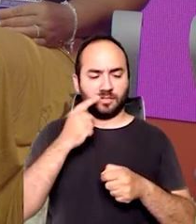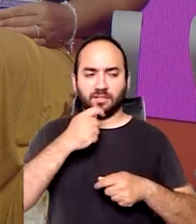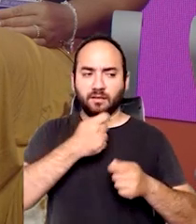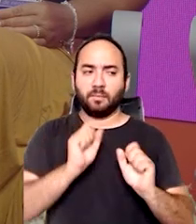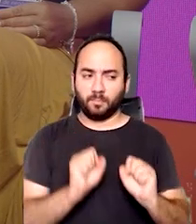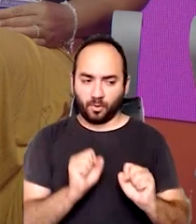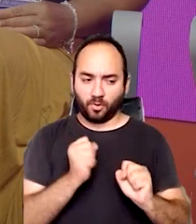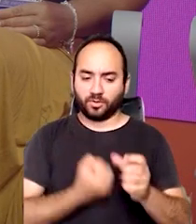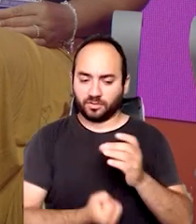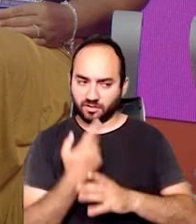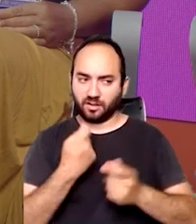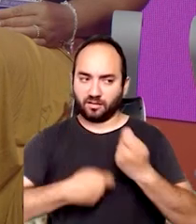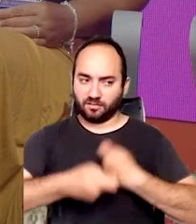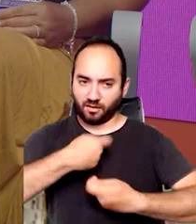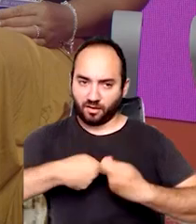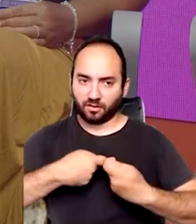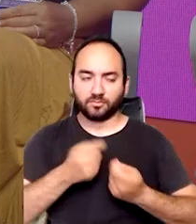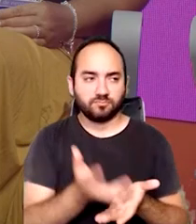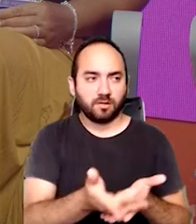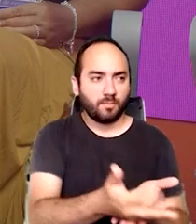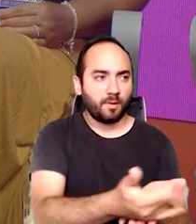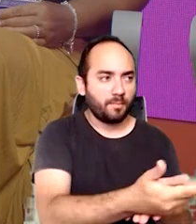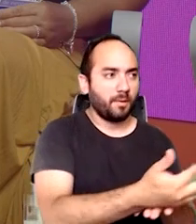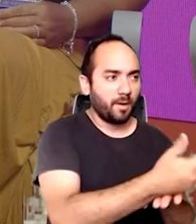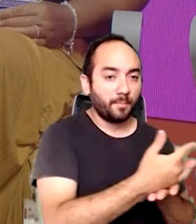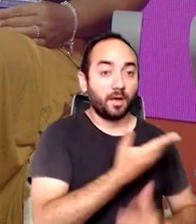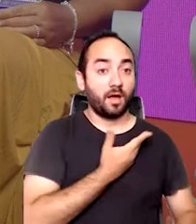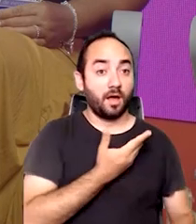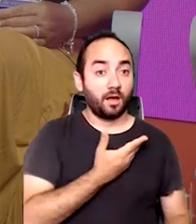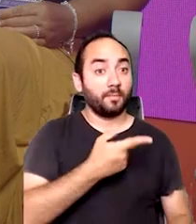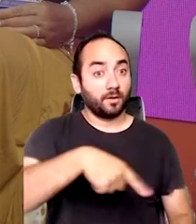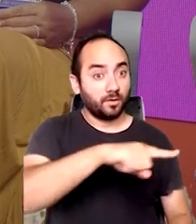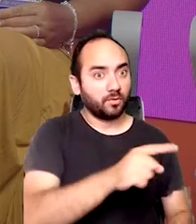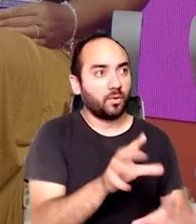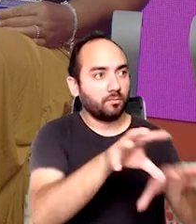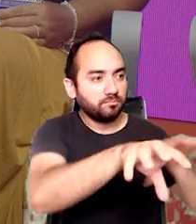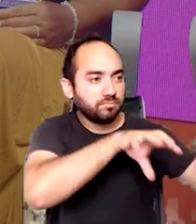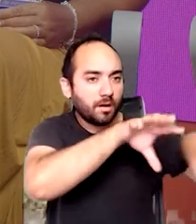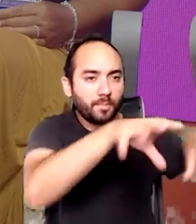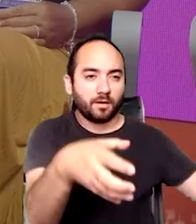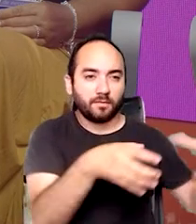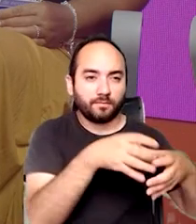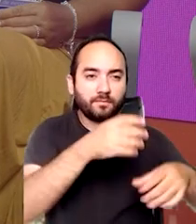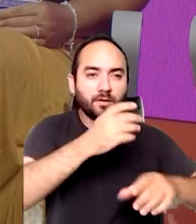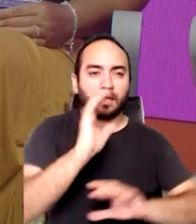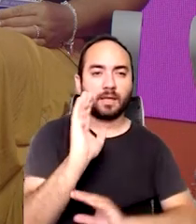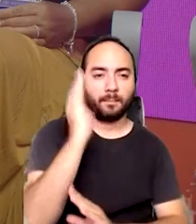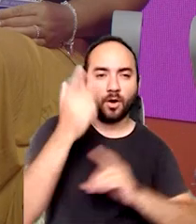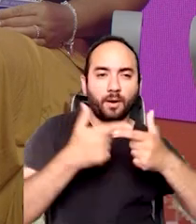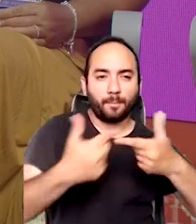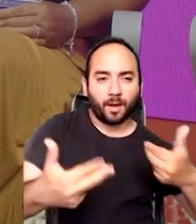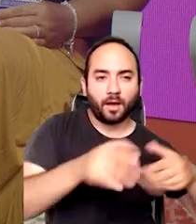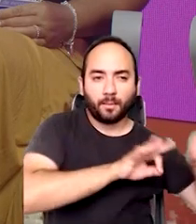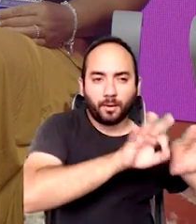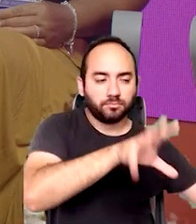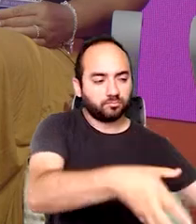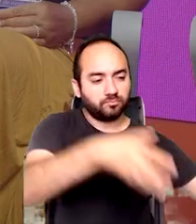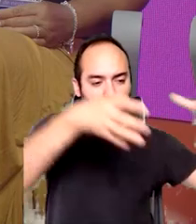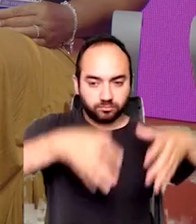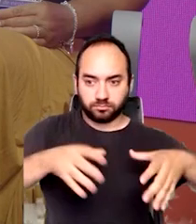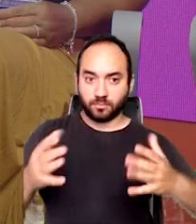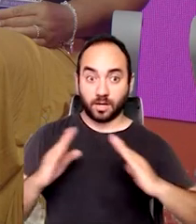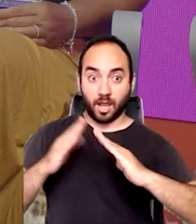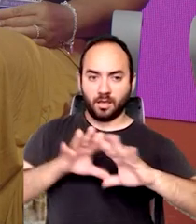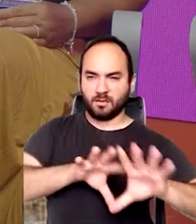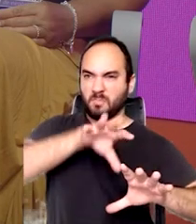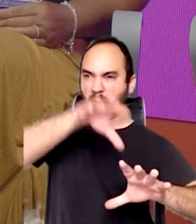ser um negócio e aí eu comecei a recolher recolher e amigos meus começaram a recolher e a levar móveis paraa minha casa minha casa foi